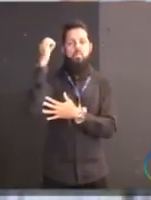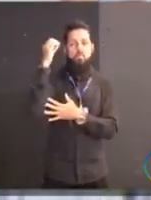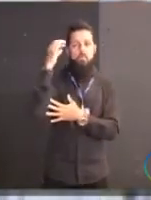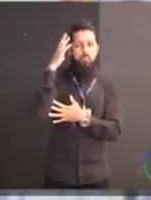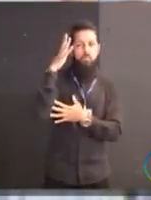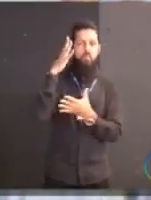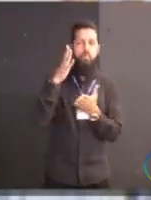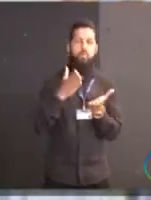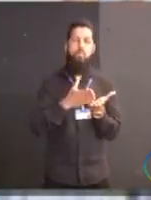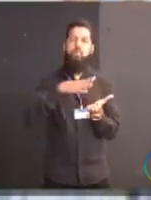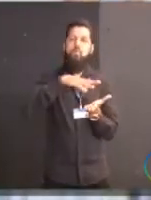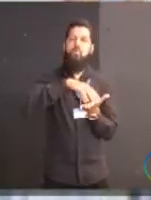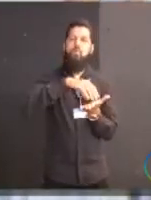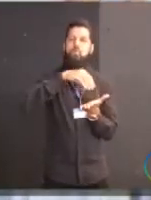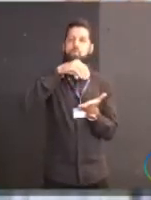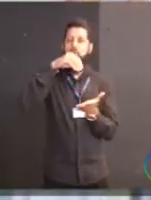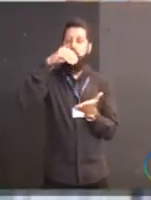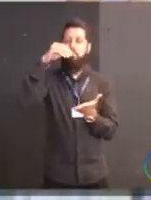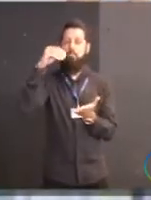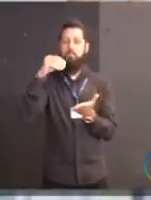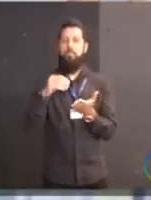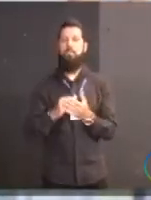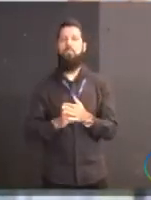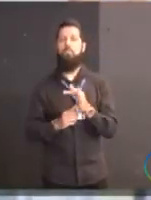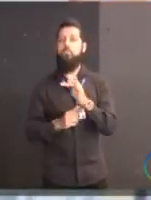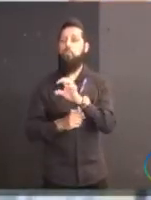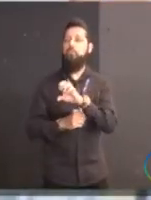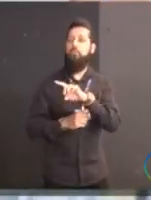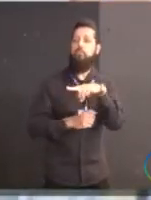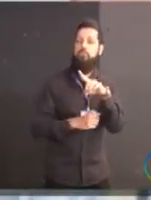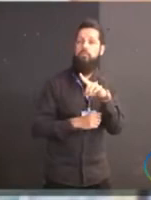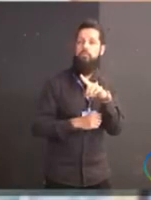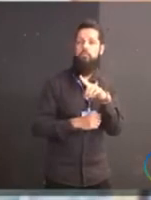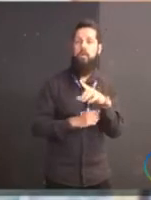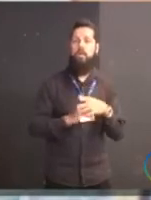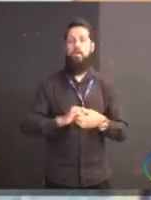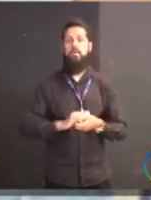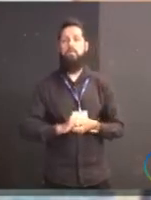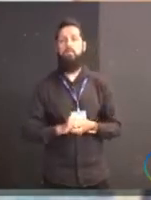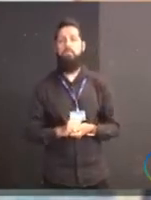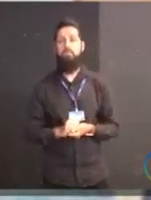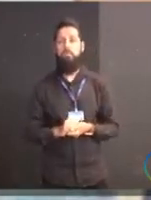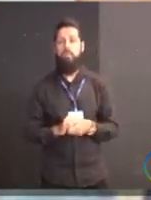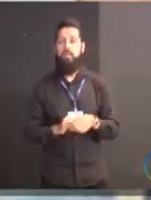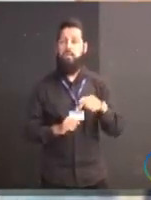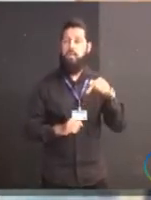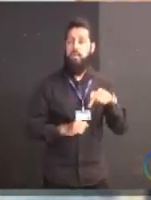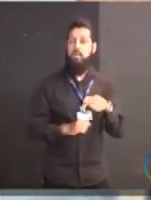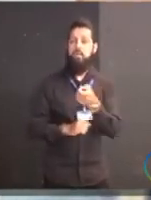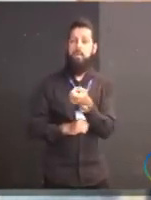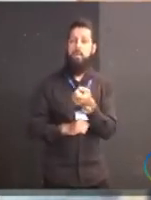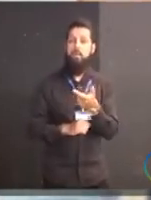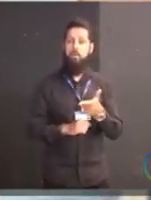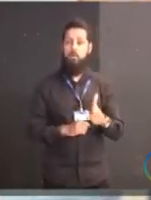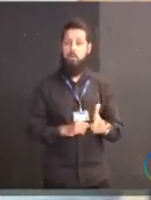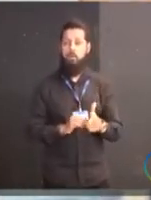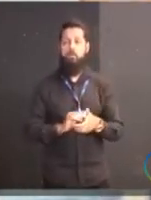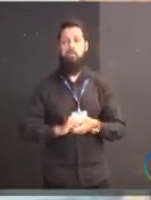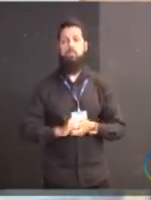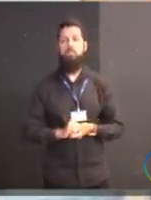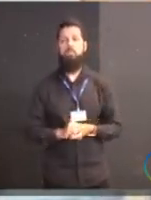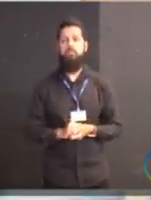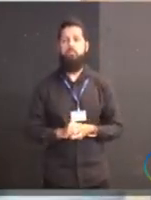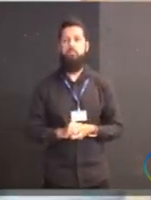por aquelas comunidades, fossem elas dessa ou daquela confissão religiosa dentro do Evangelho de